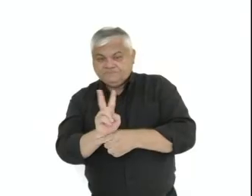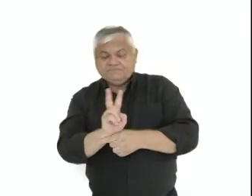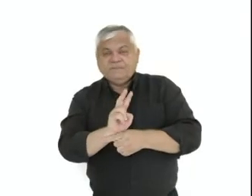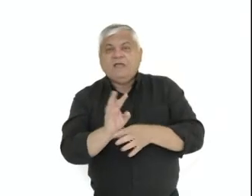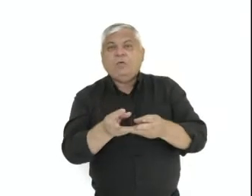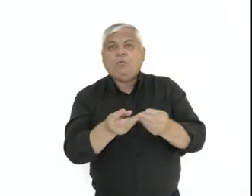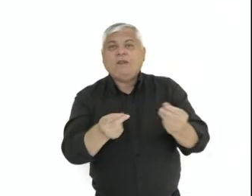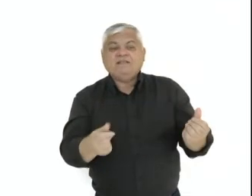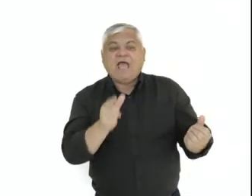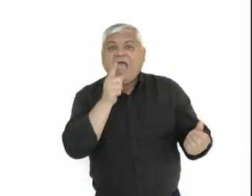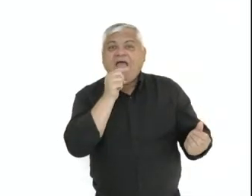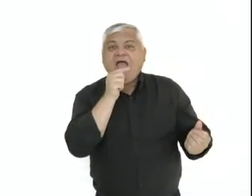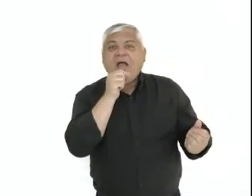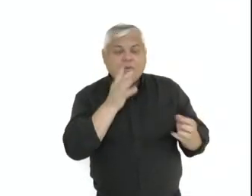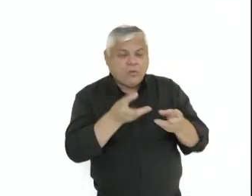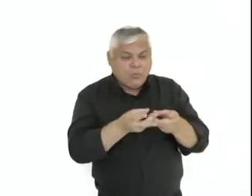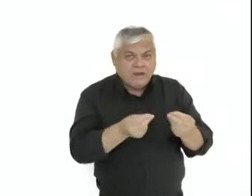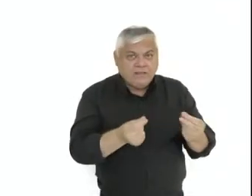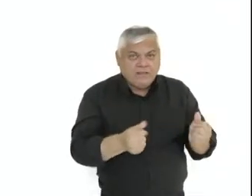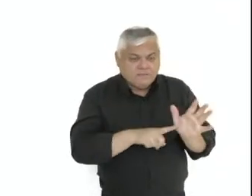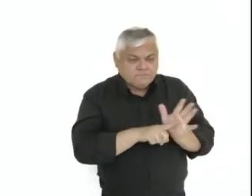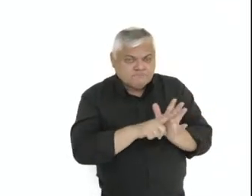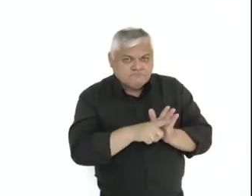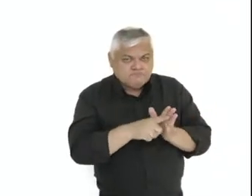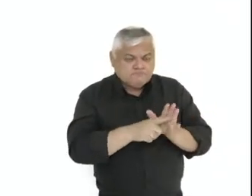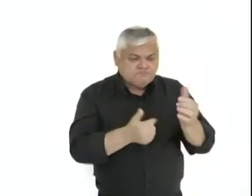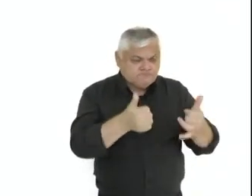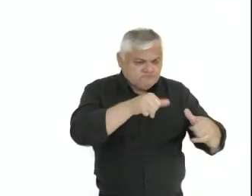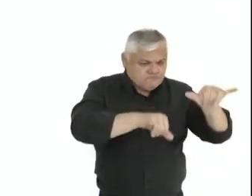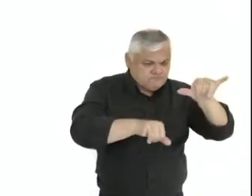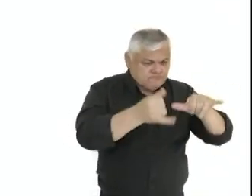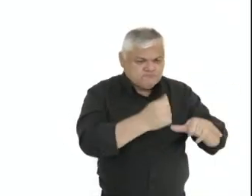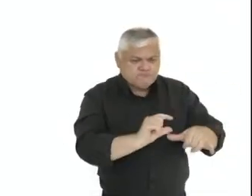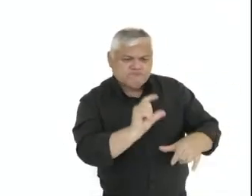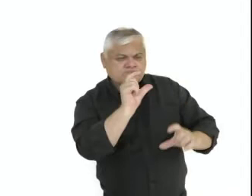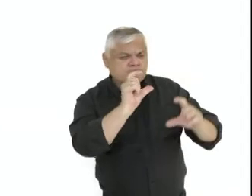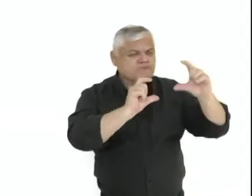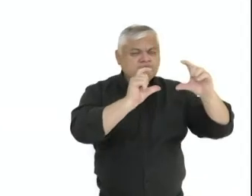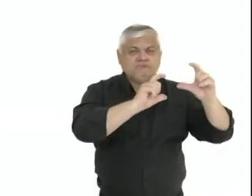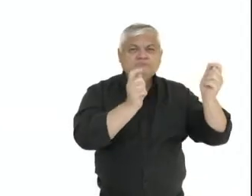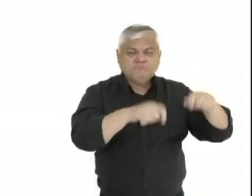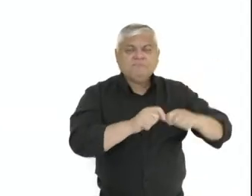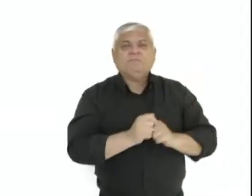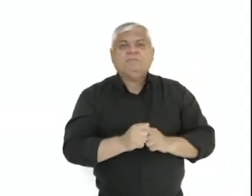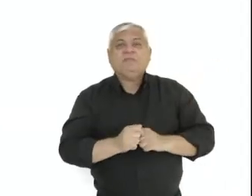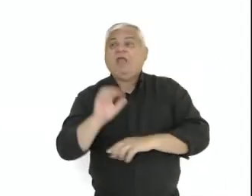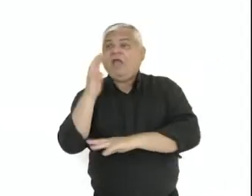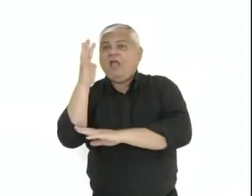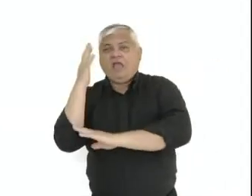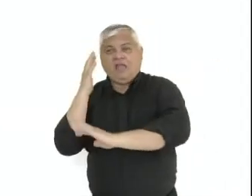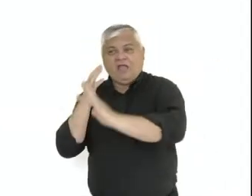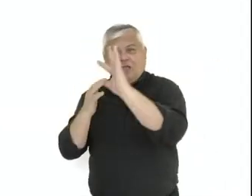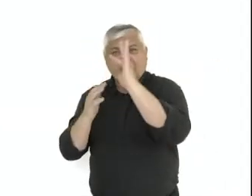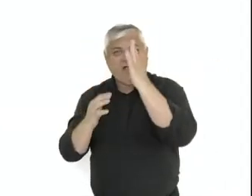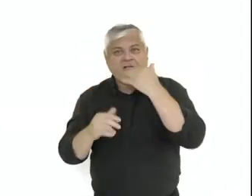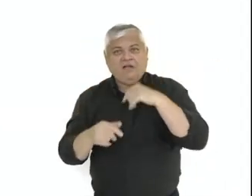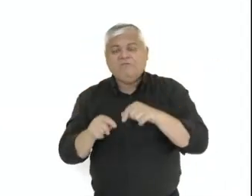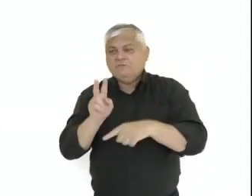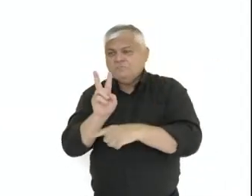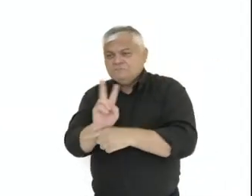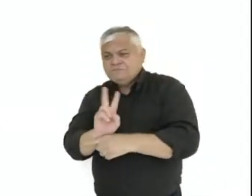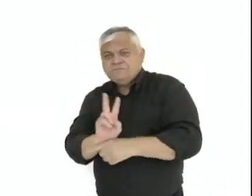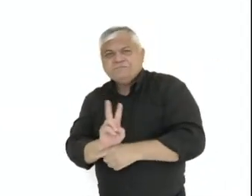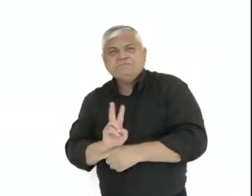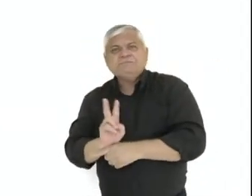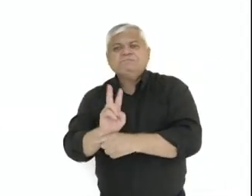água em reservatórios e outros tipos de corpos hídricos, além do monitoramento da vegetação em áreas de impacto direto e